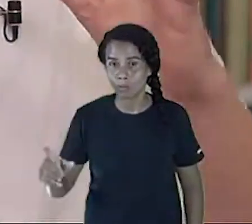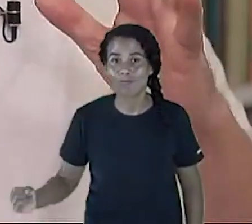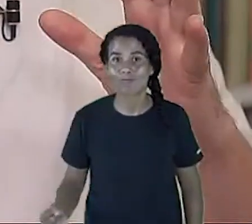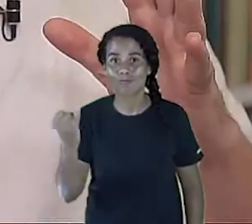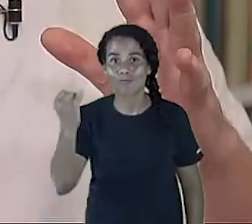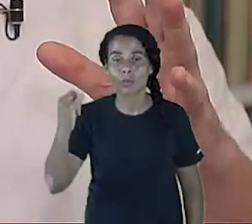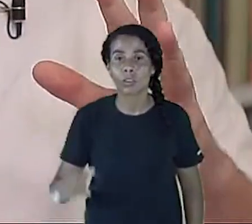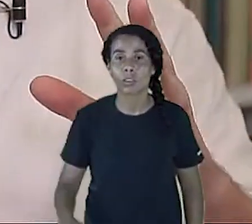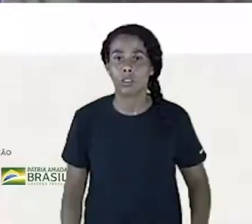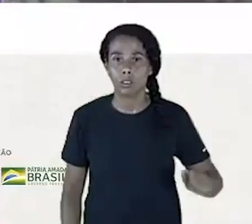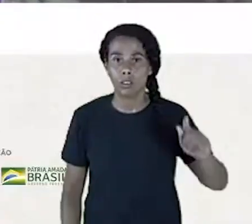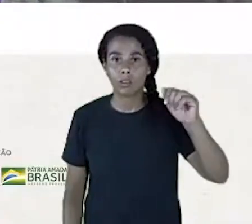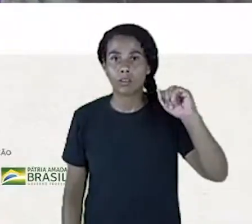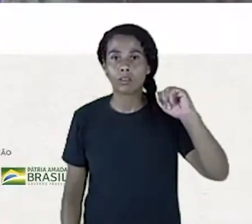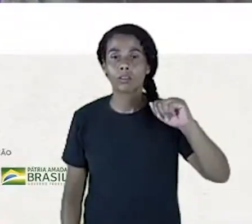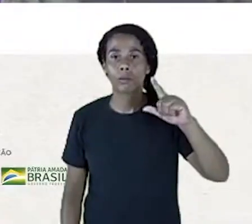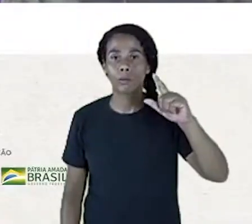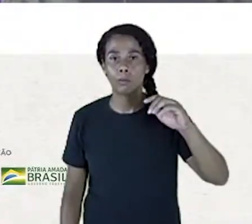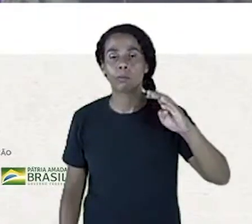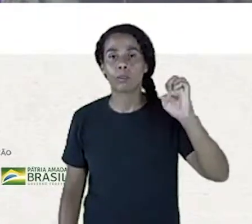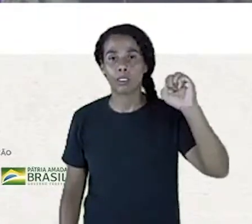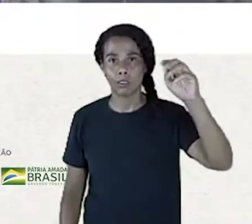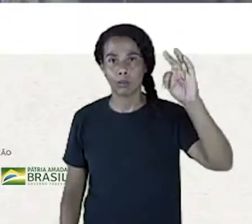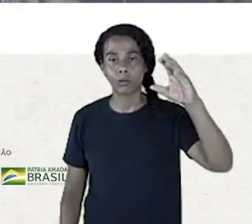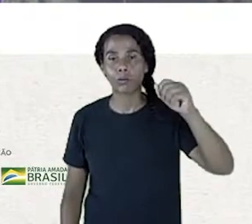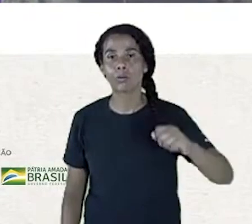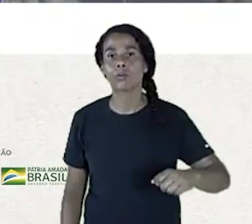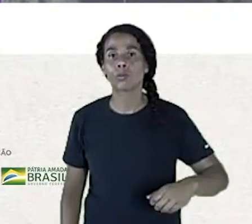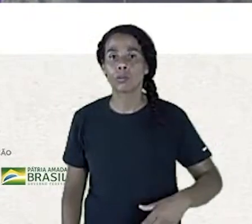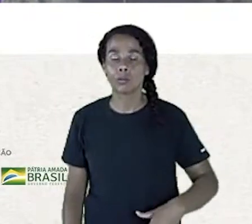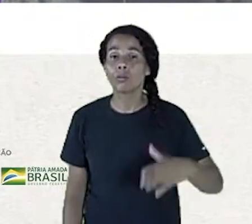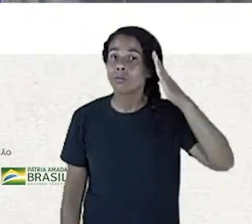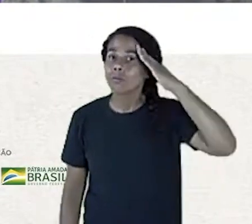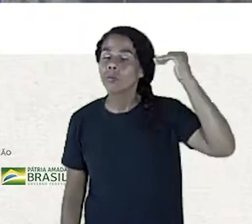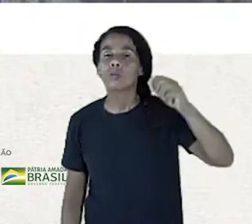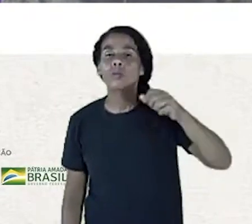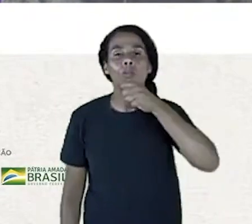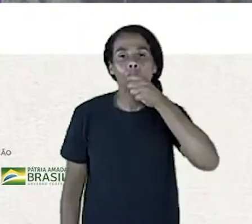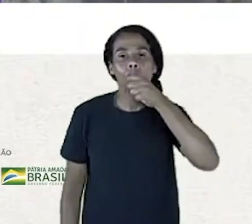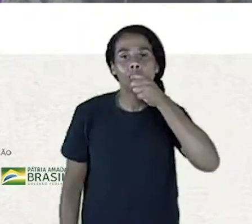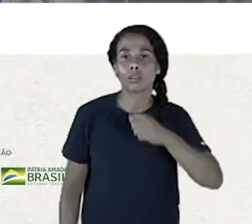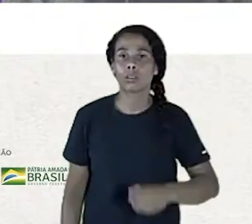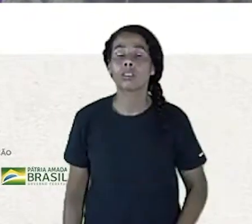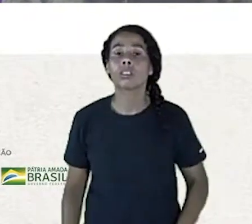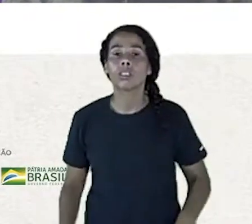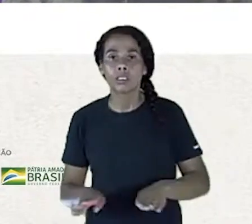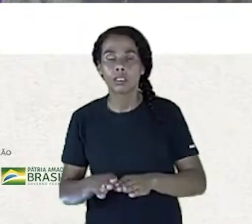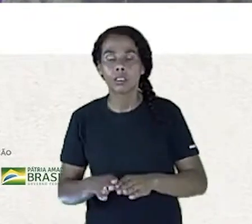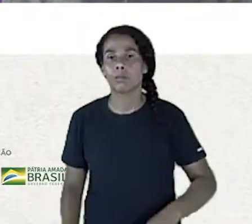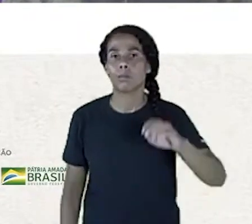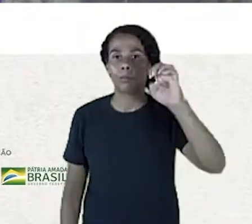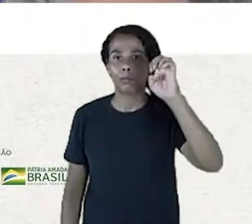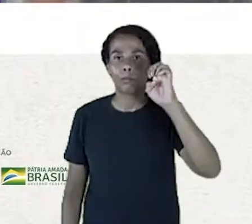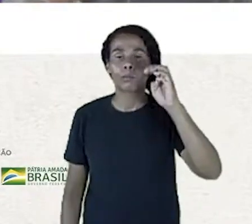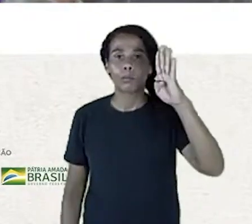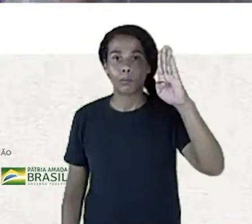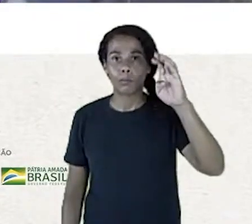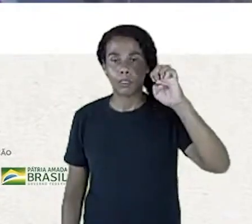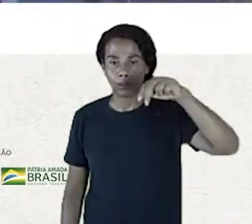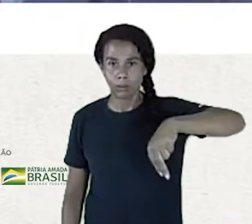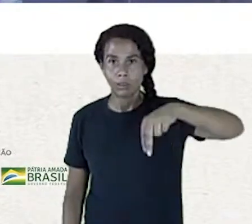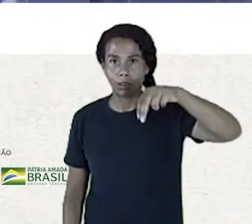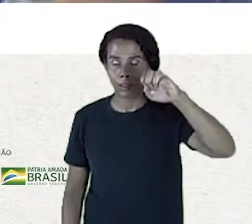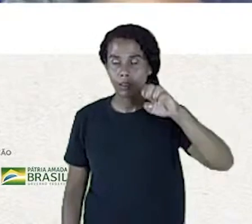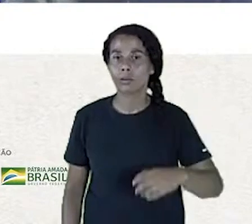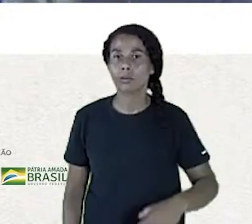eu vou logo colocar na tela. Entra aí. Boa noite, Gil. Boa noite, Bené. Oba,